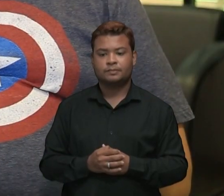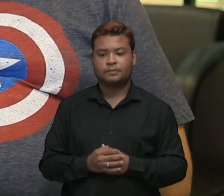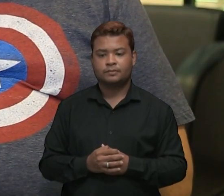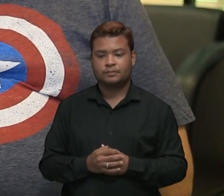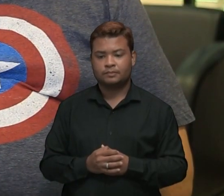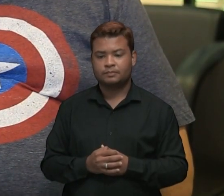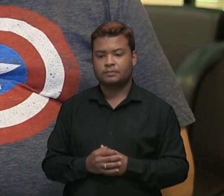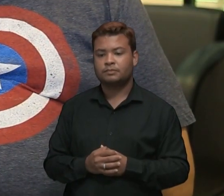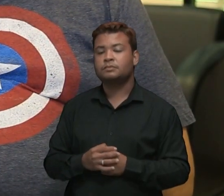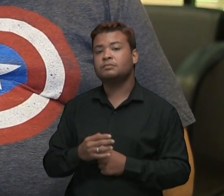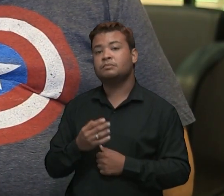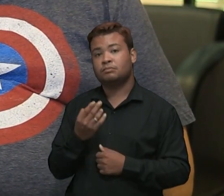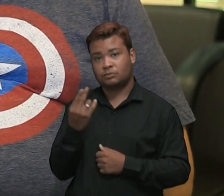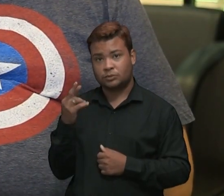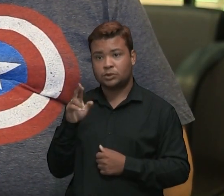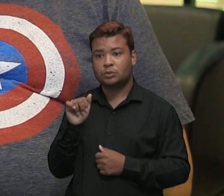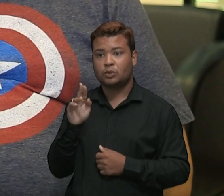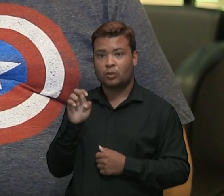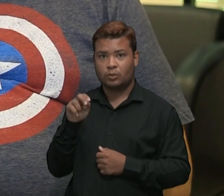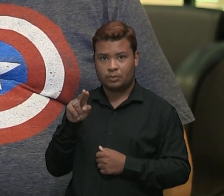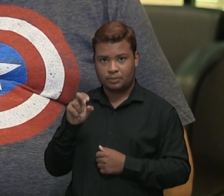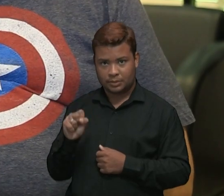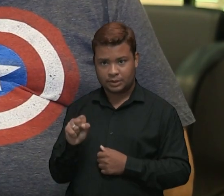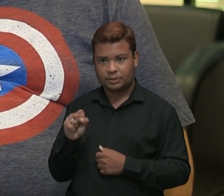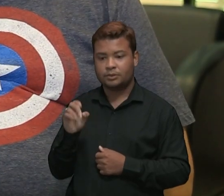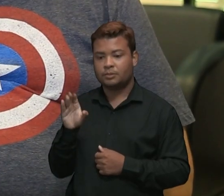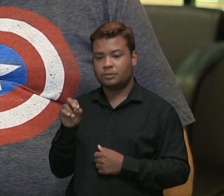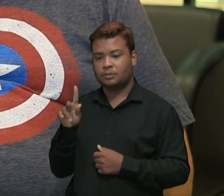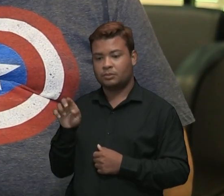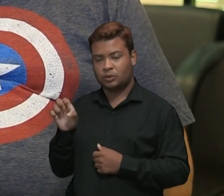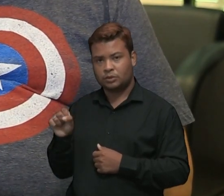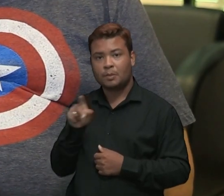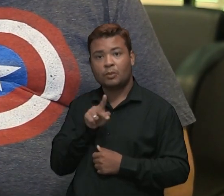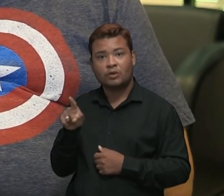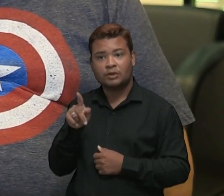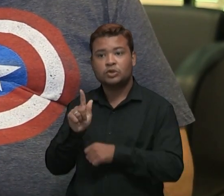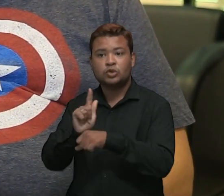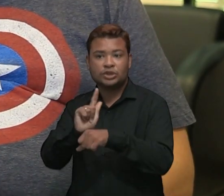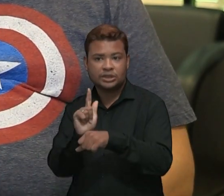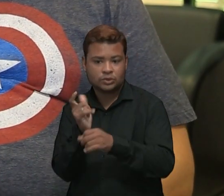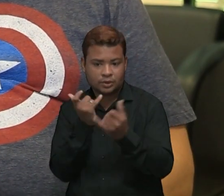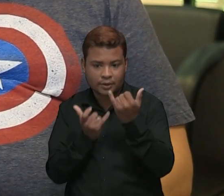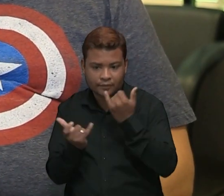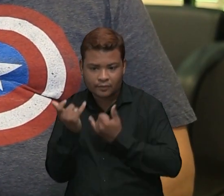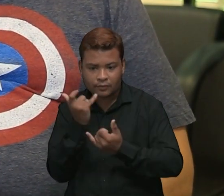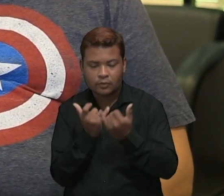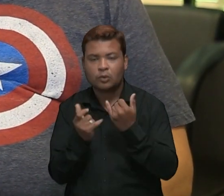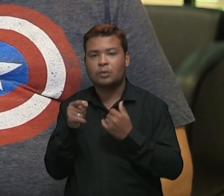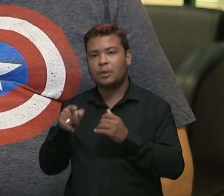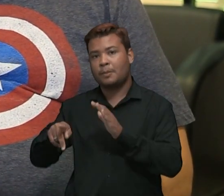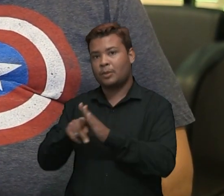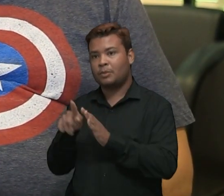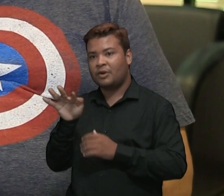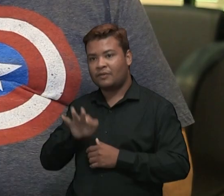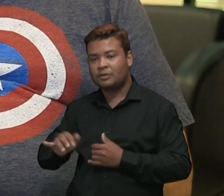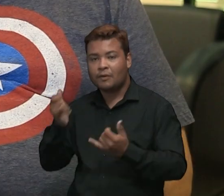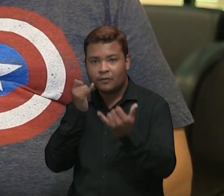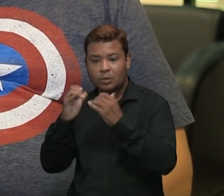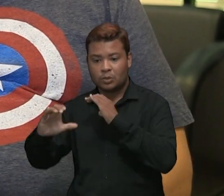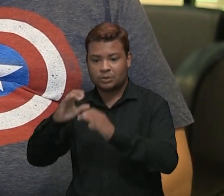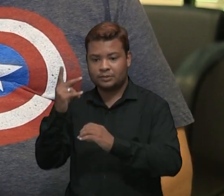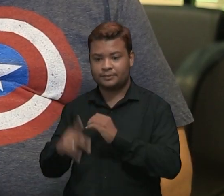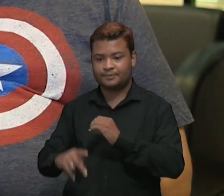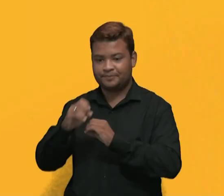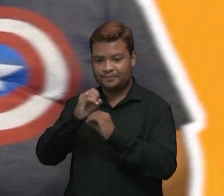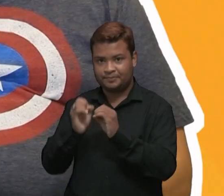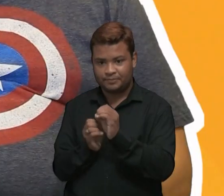Eu sou Rubem Borges Teixeira Ramos e sou professor do curso de Gestão da Informação da Faculdade de Informação e Comunicação da